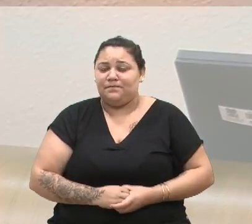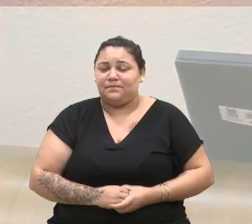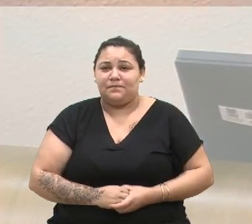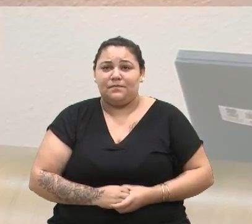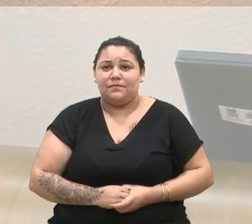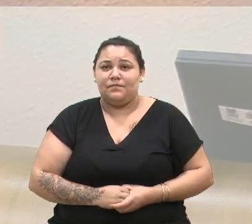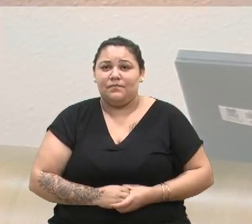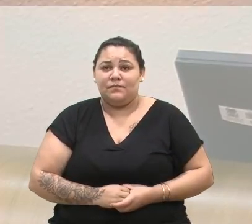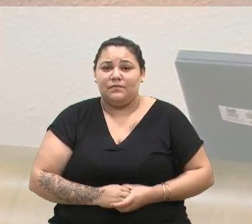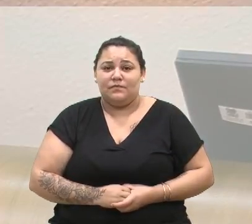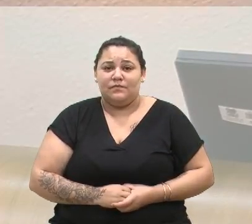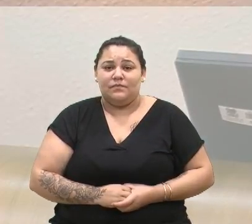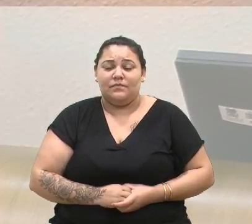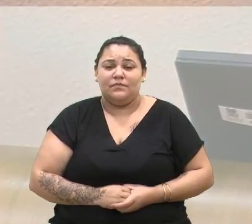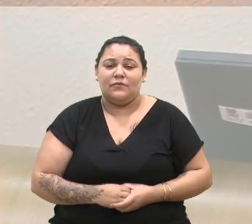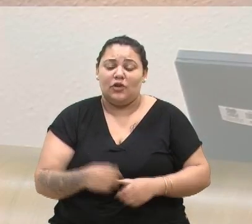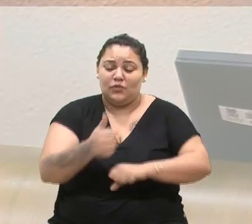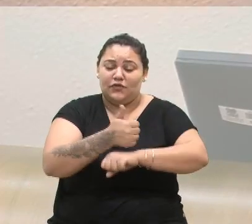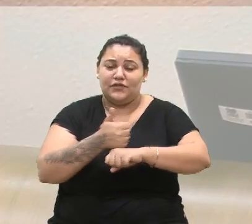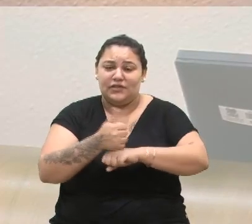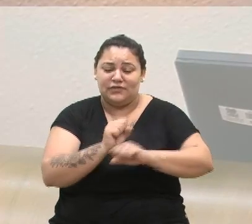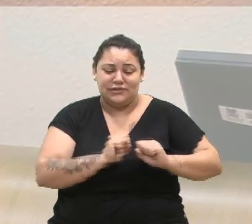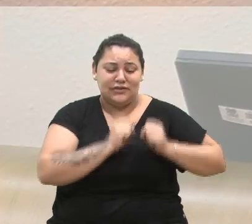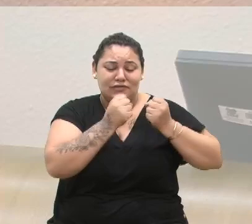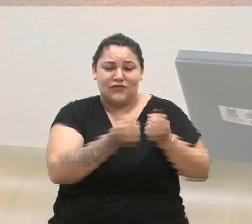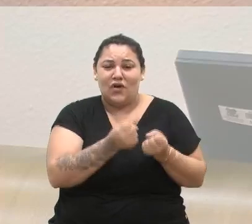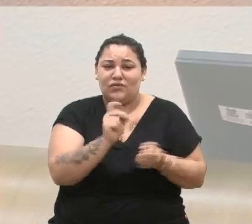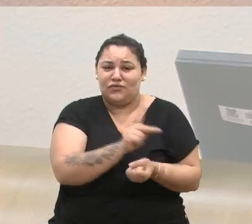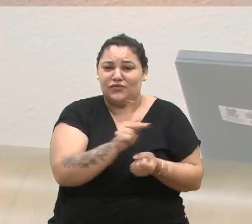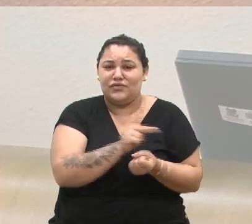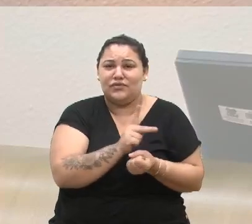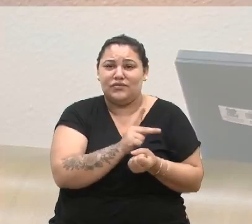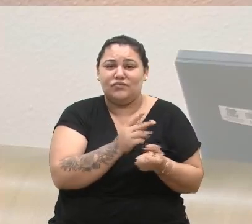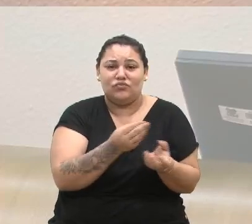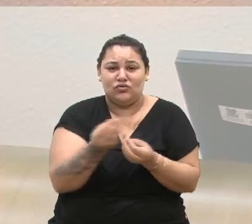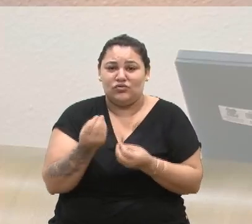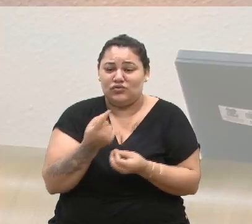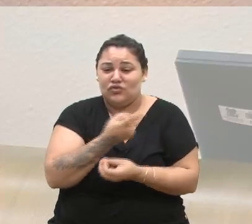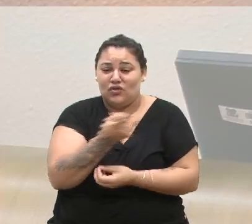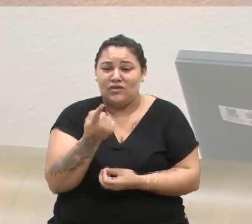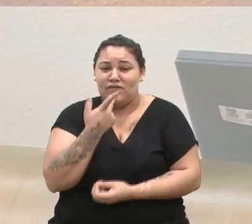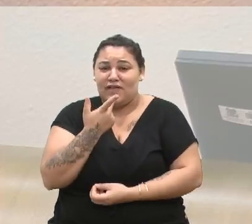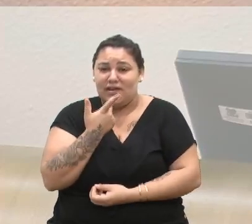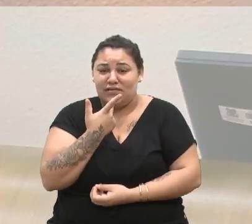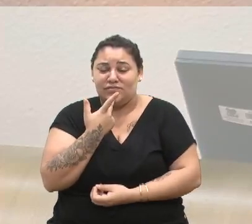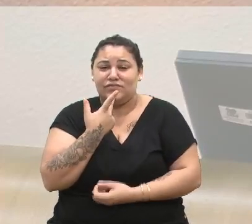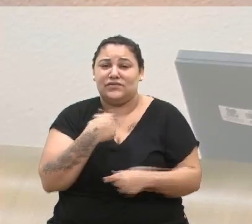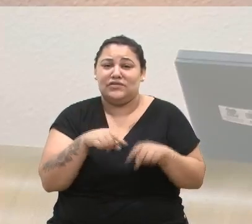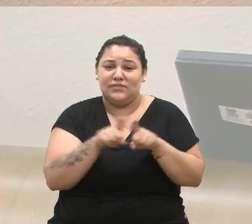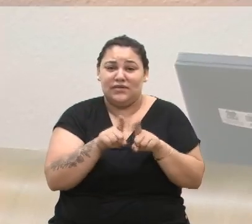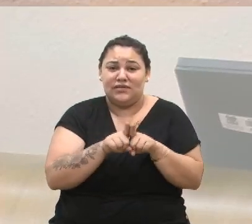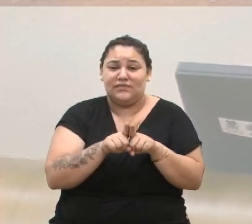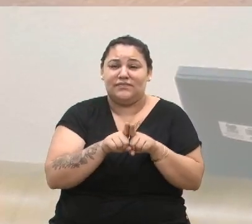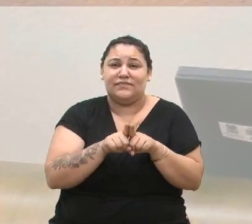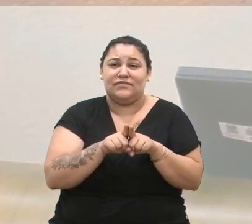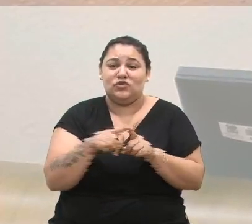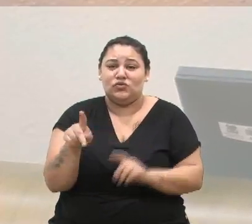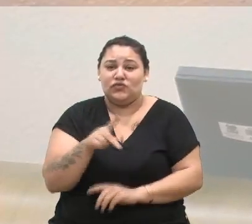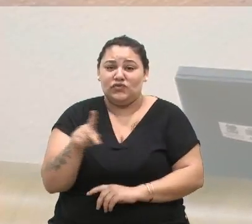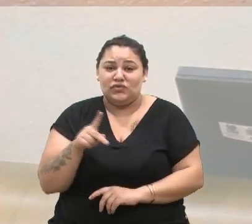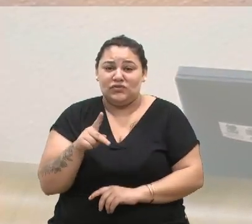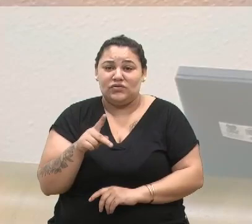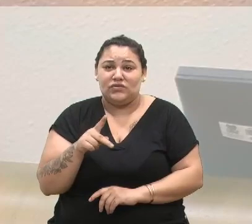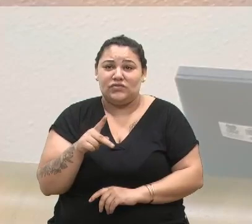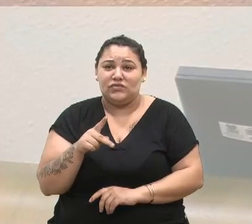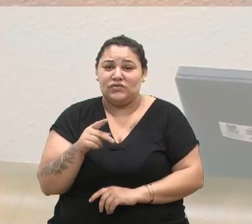Um profissional que se dedica tanto, como a gente elogia, como a gente preza pelo professor, e aí